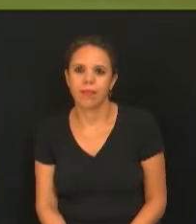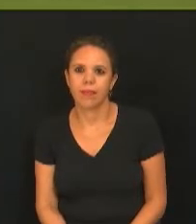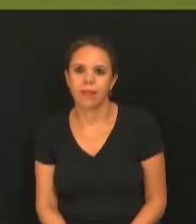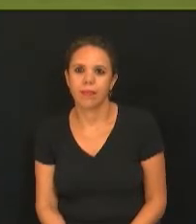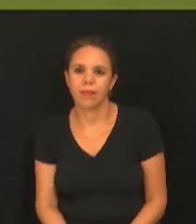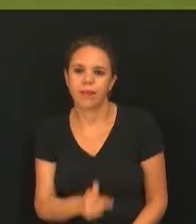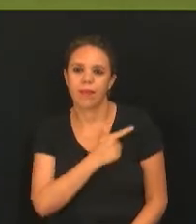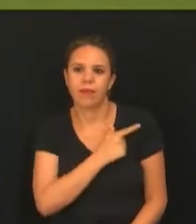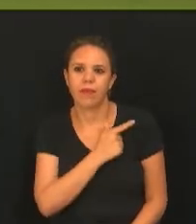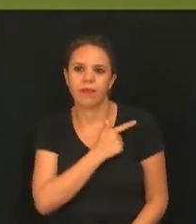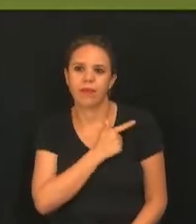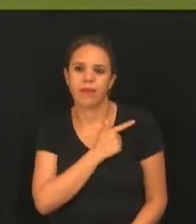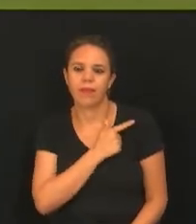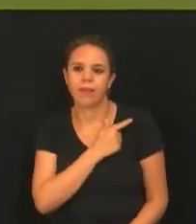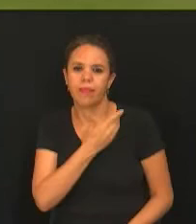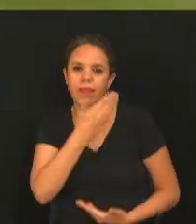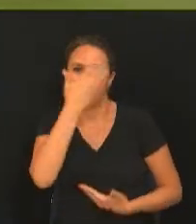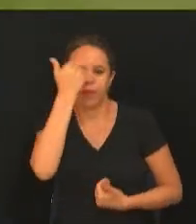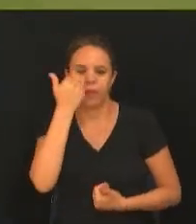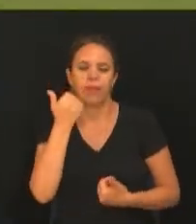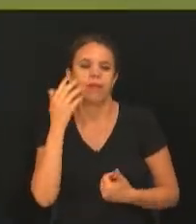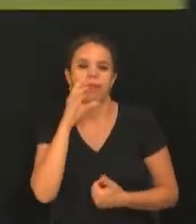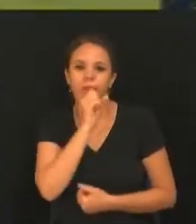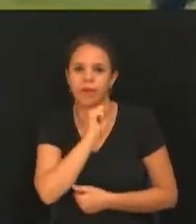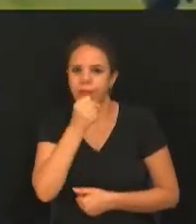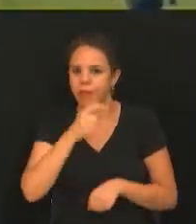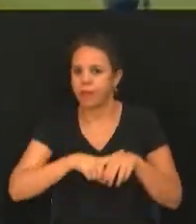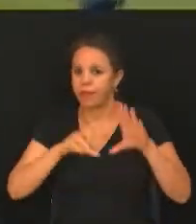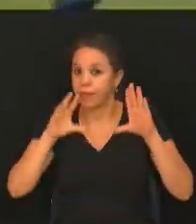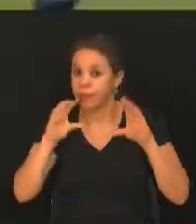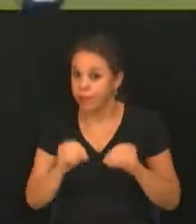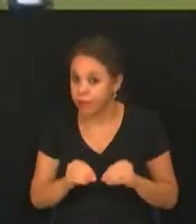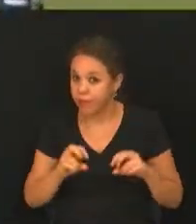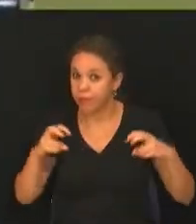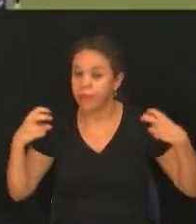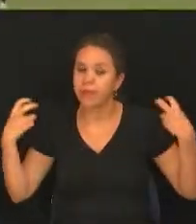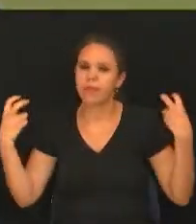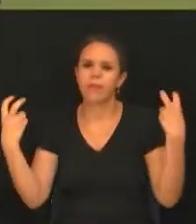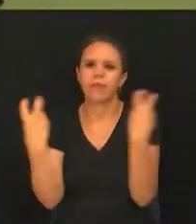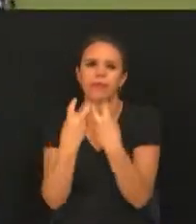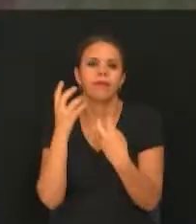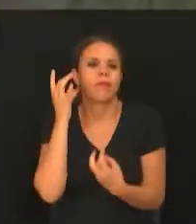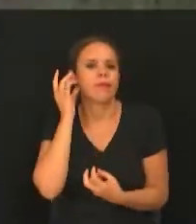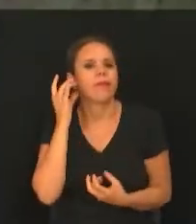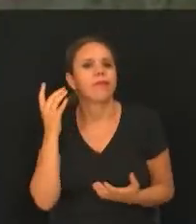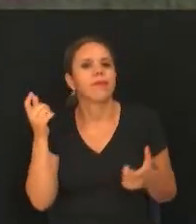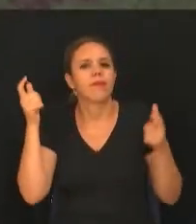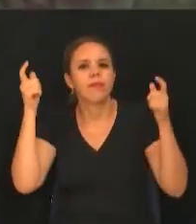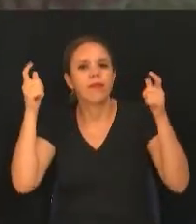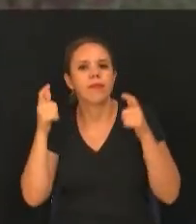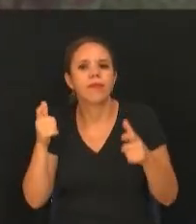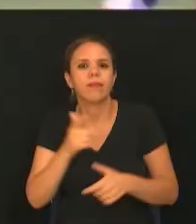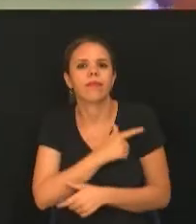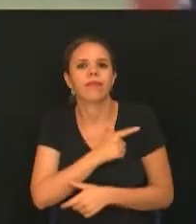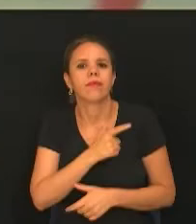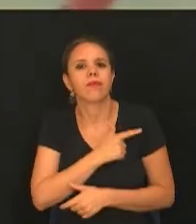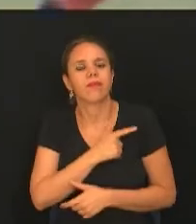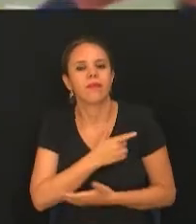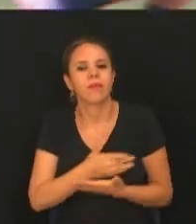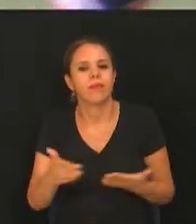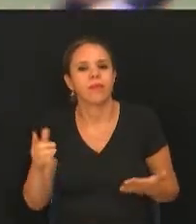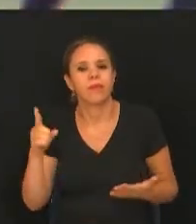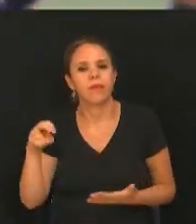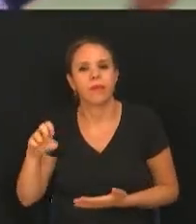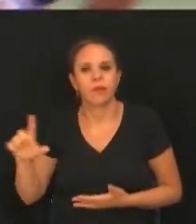Guarani e Ponte Preta se enfrentam neste sábado às 8 da noite no estádio Brinco de Ouro da Princesa, no Bugre. A princípio, Daniel Paulista tem